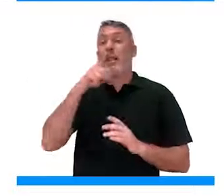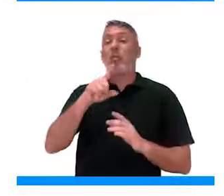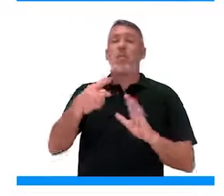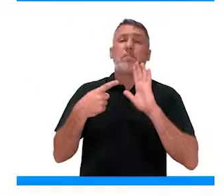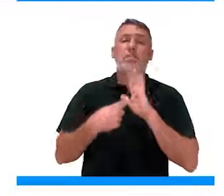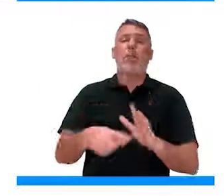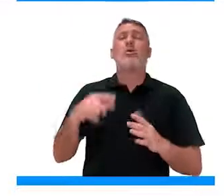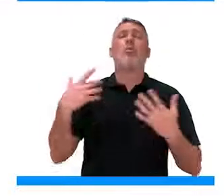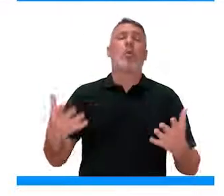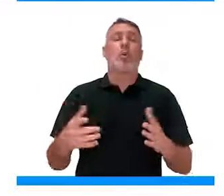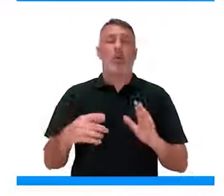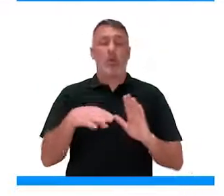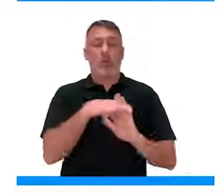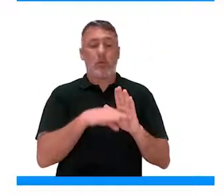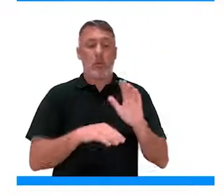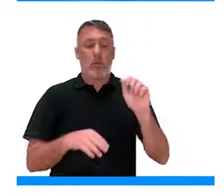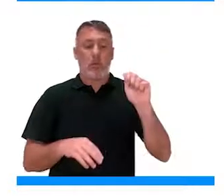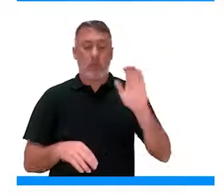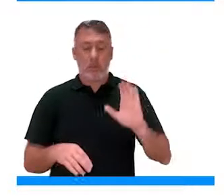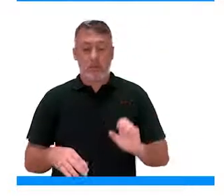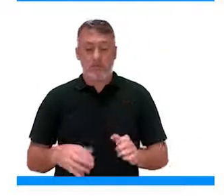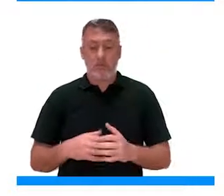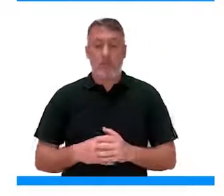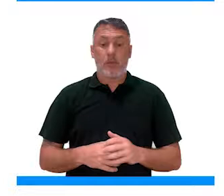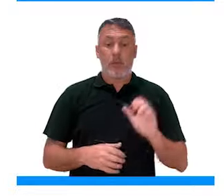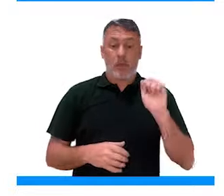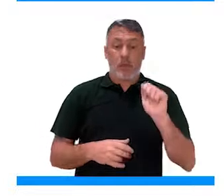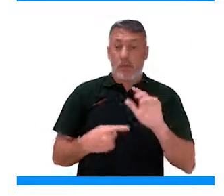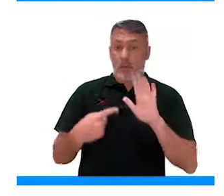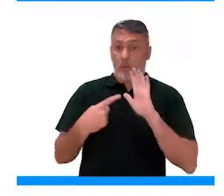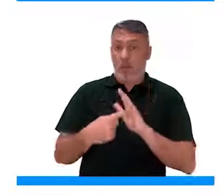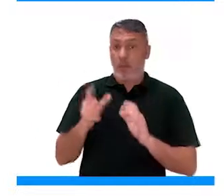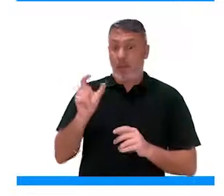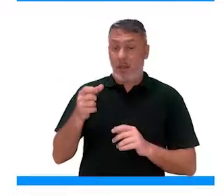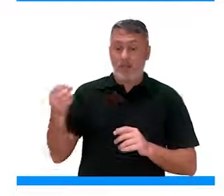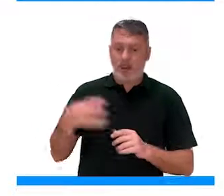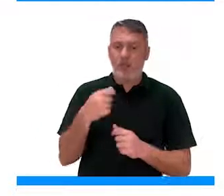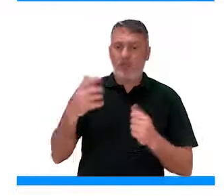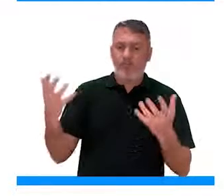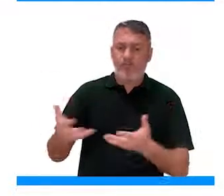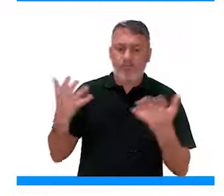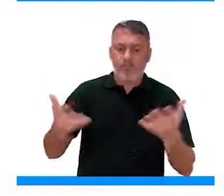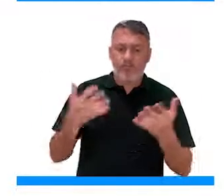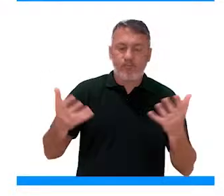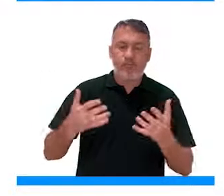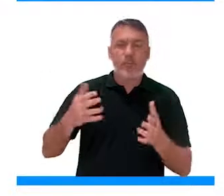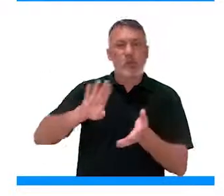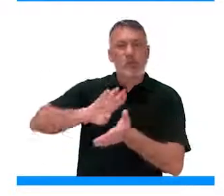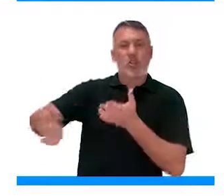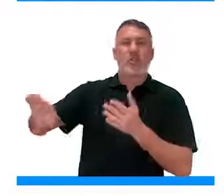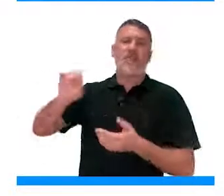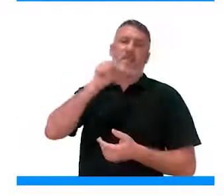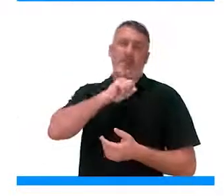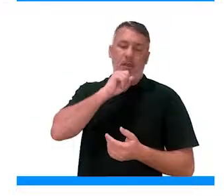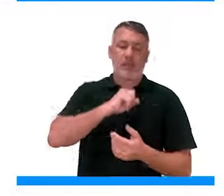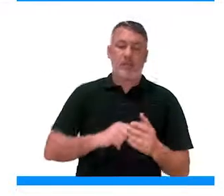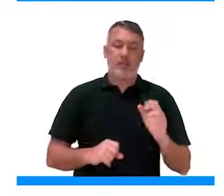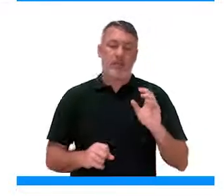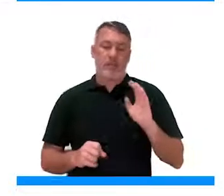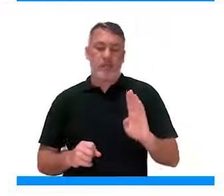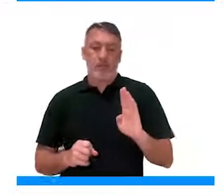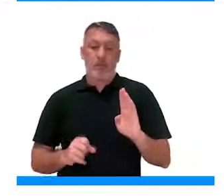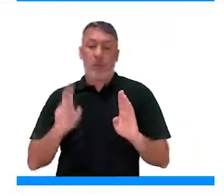que a. O uso de palavras novas deve ser incentivado em detrimento das antigas. B.